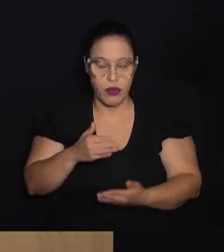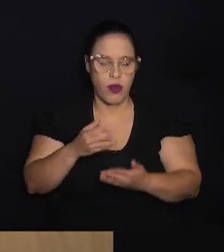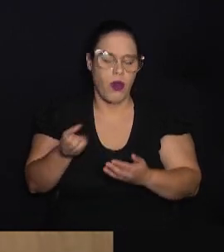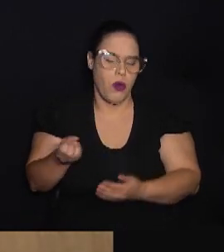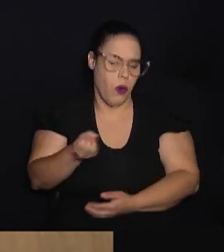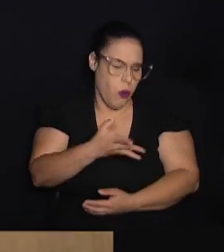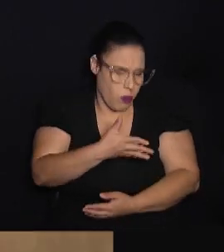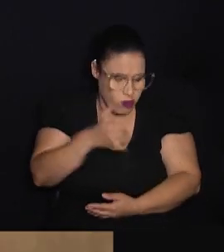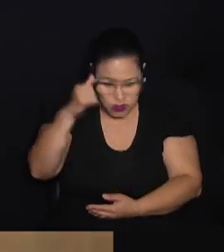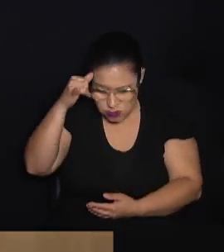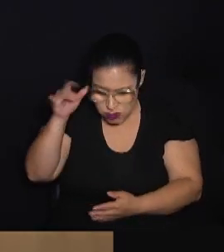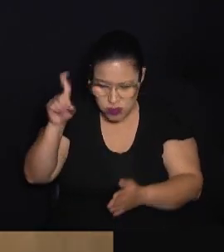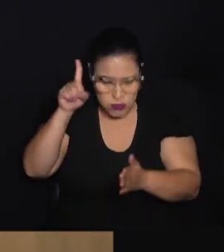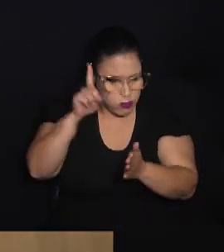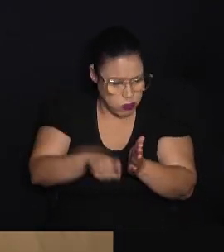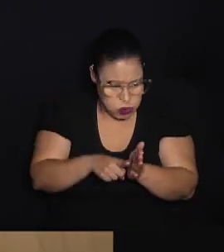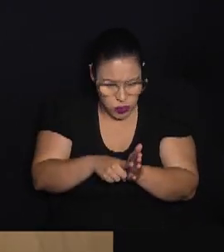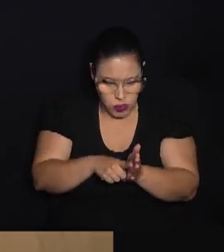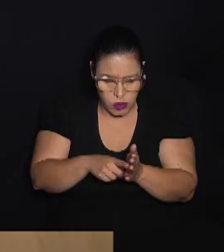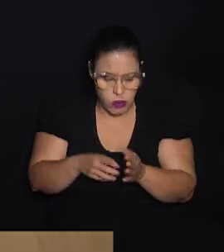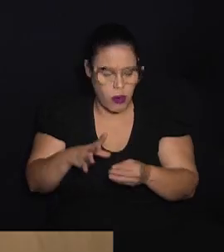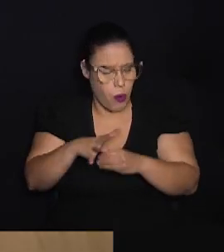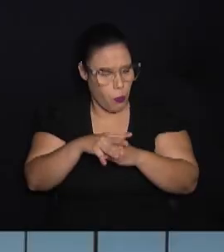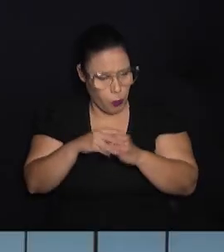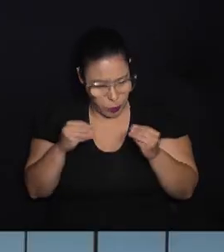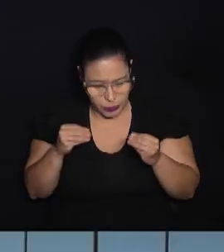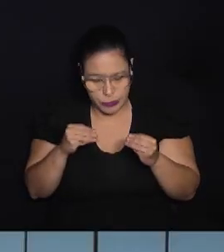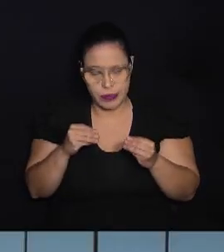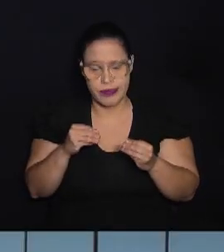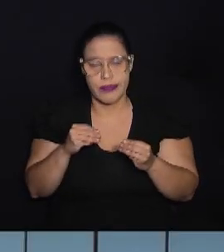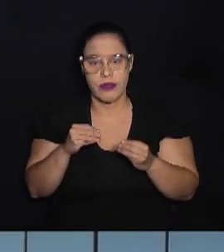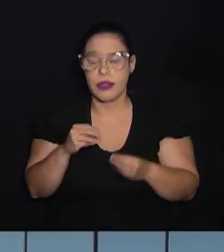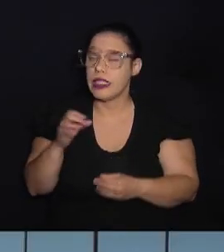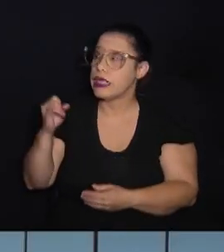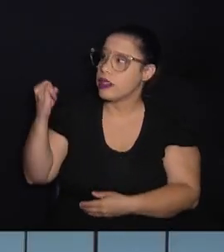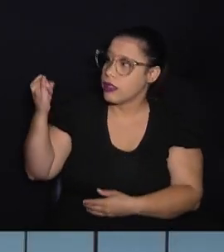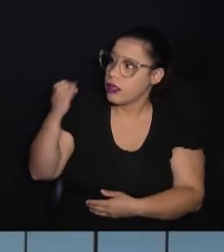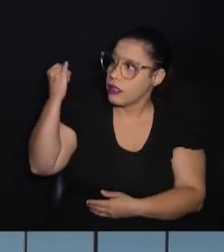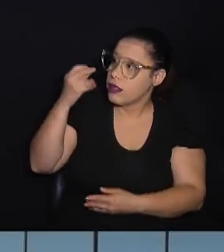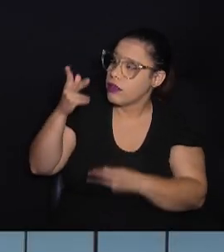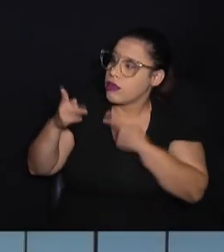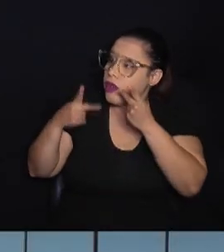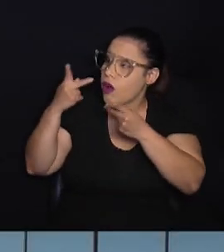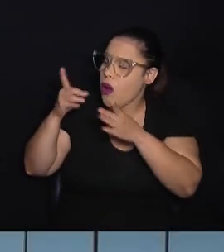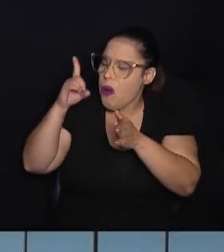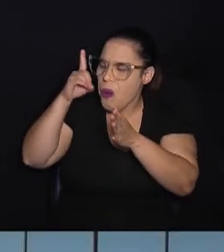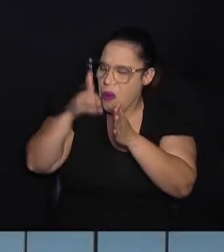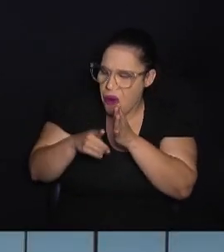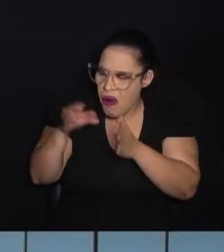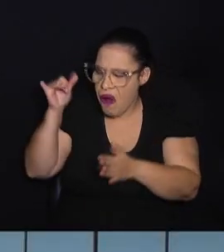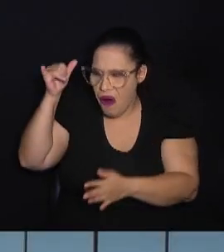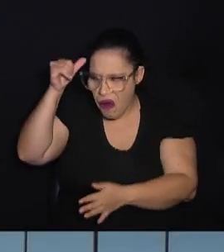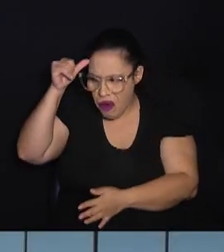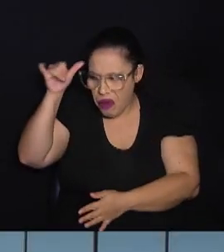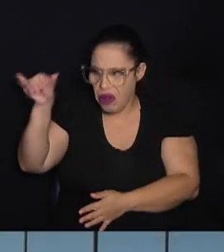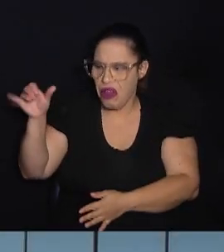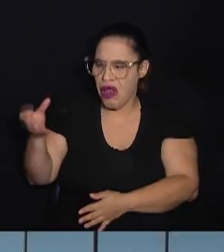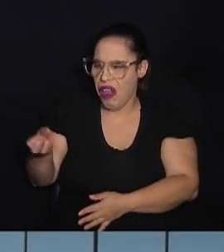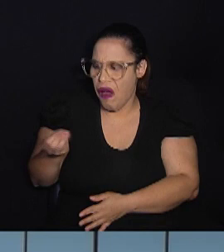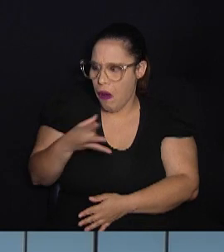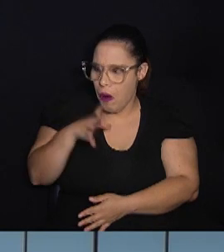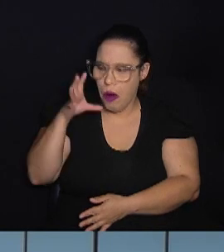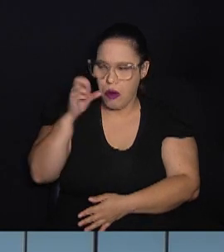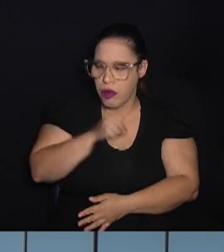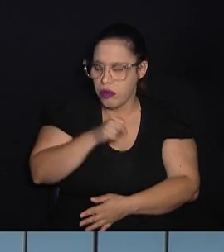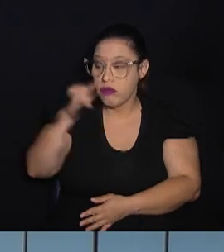ser diagnosticado, maior a chance de cura. Até acho importante a gente falar desse diagnóstico precoce, né? E mais do que isso, né?